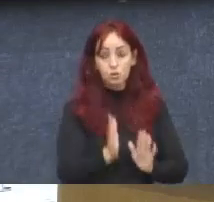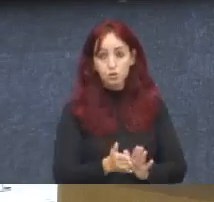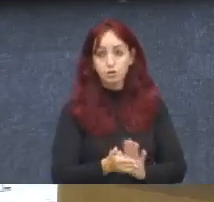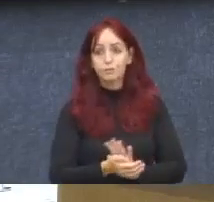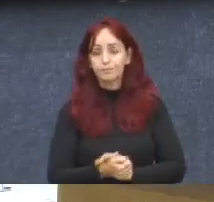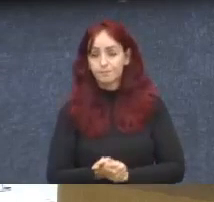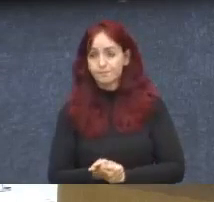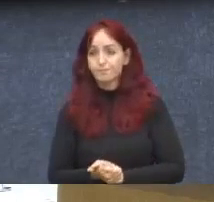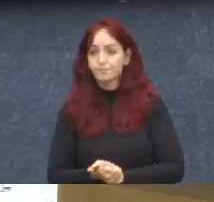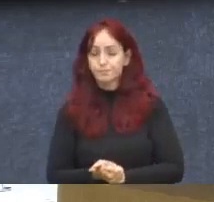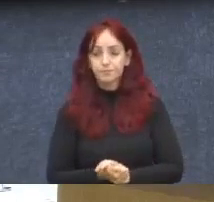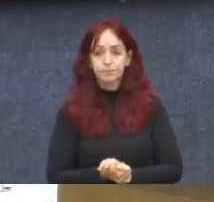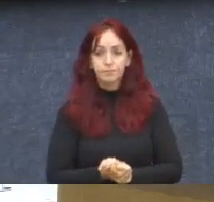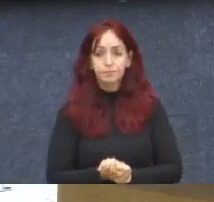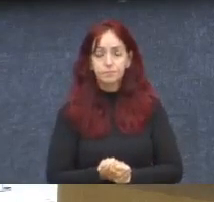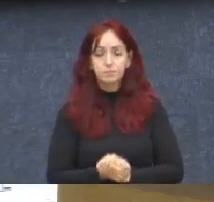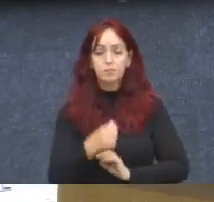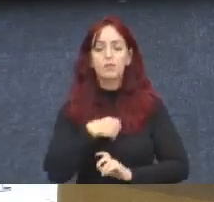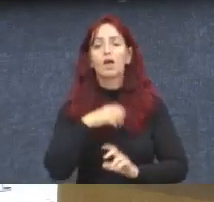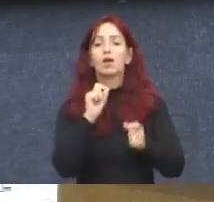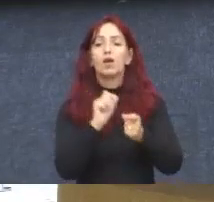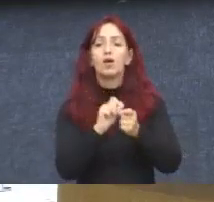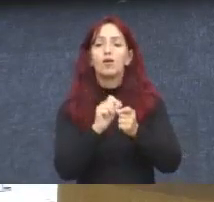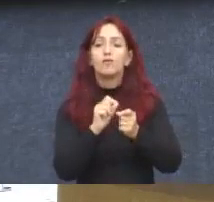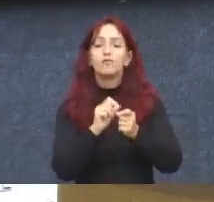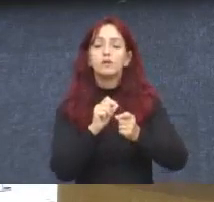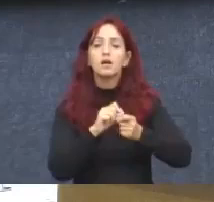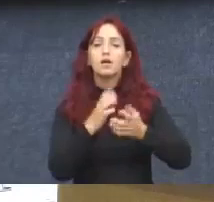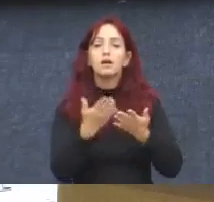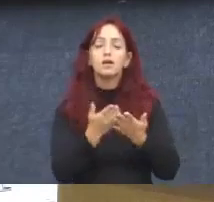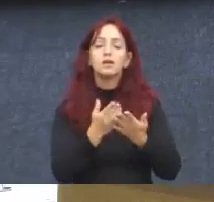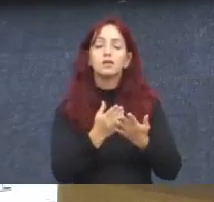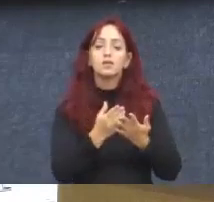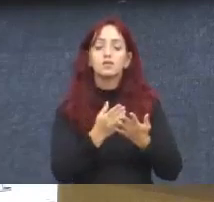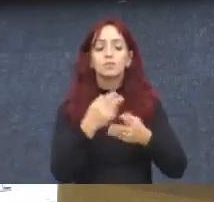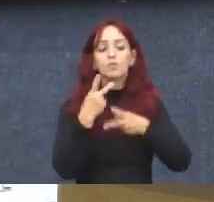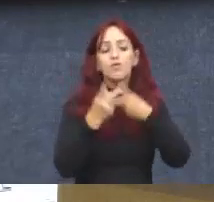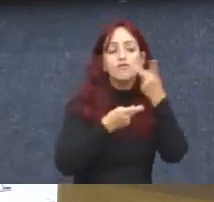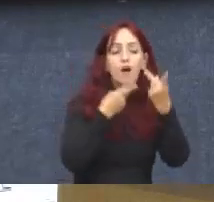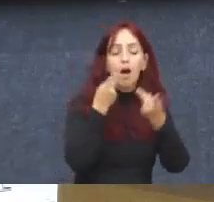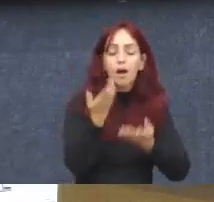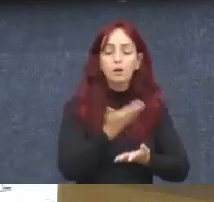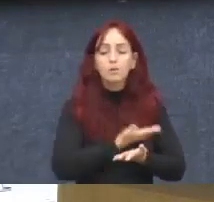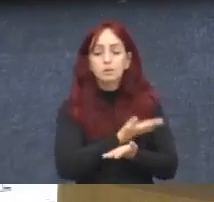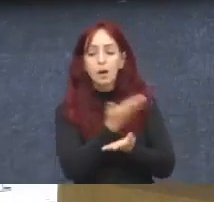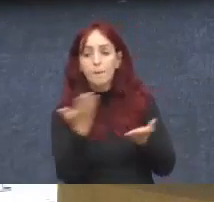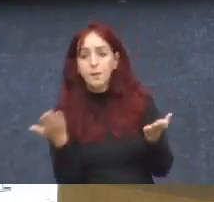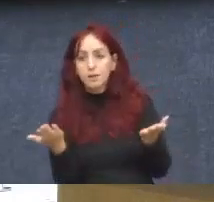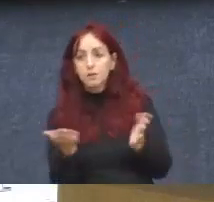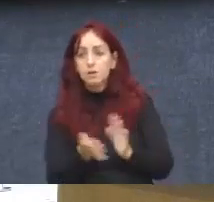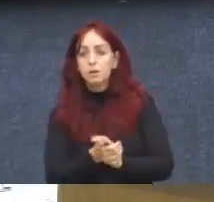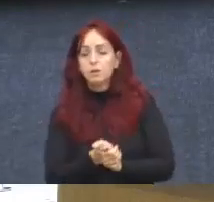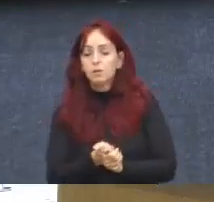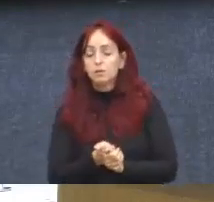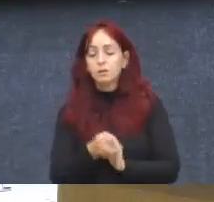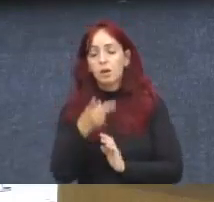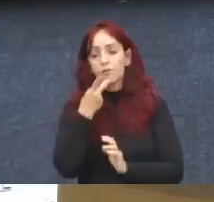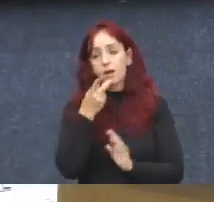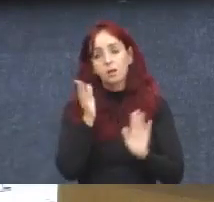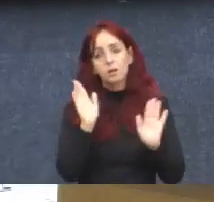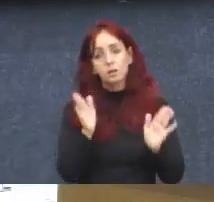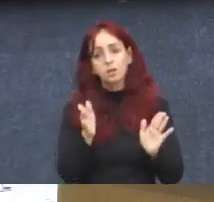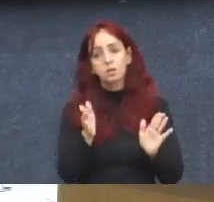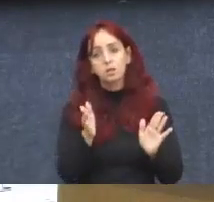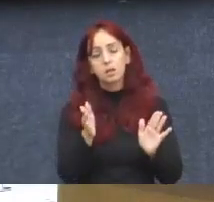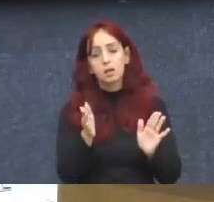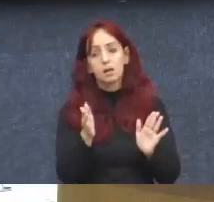hoje, eu faço essa fala aos colegas e digo e já anuncio que estou